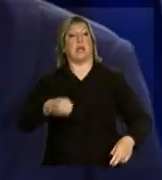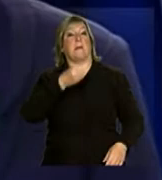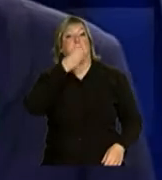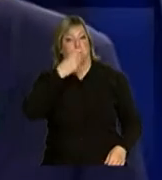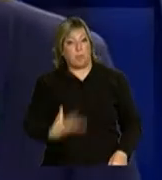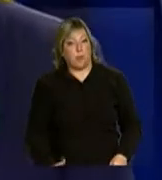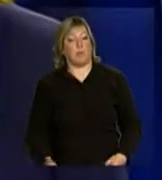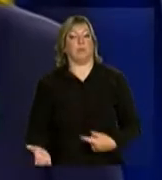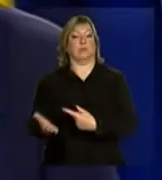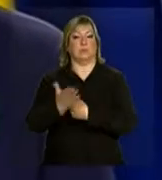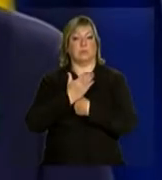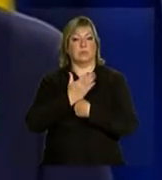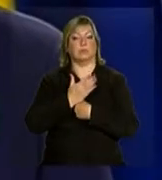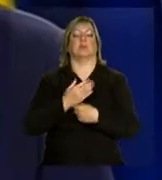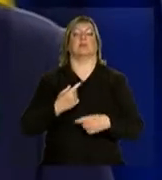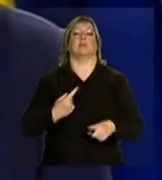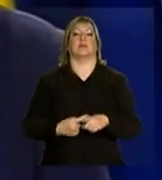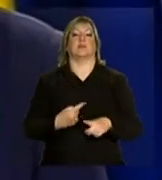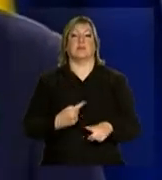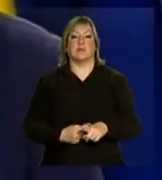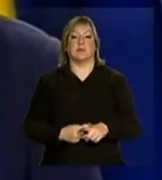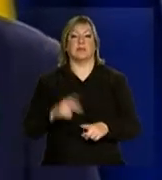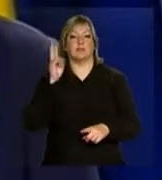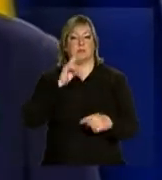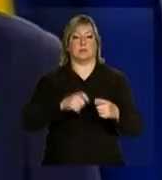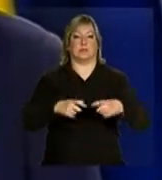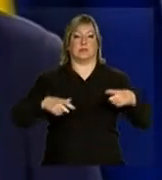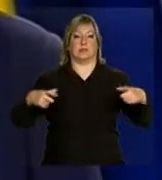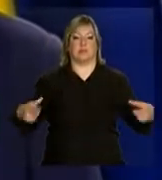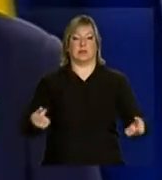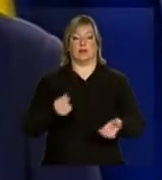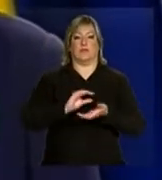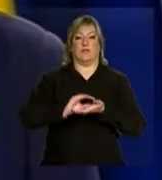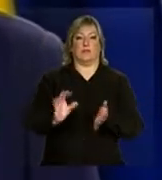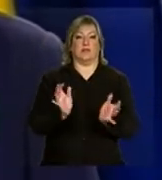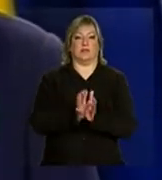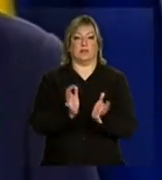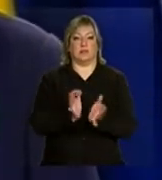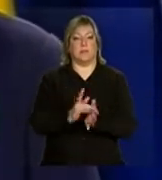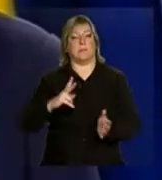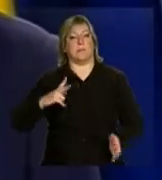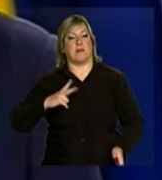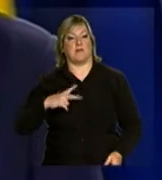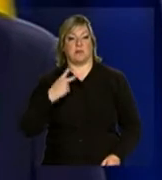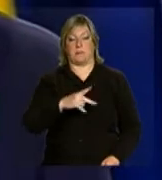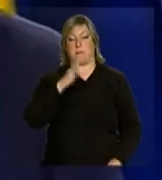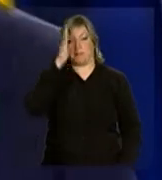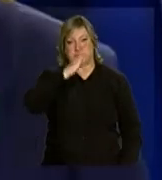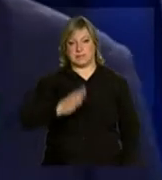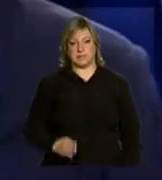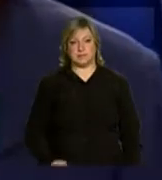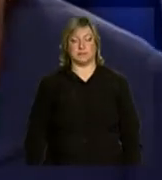uma excelente contribuição no que se refere ao crescimento dos investimentos privados